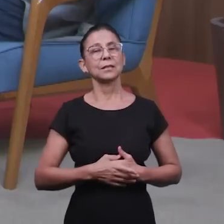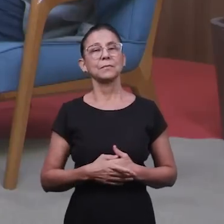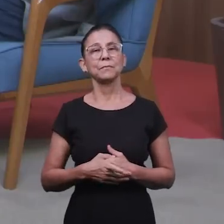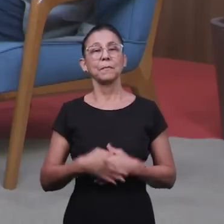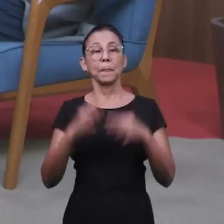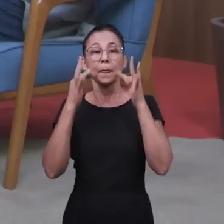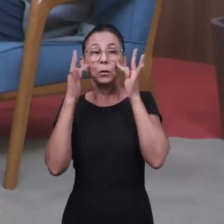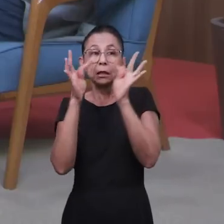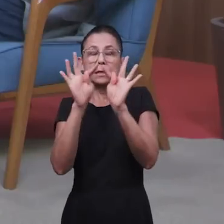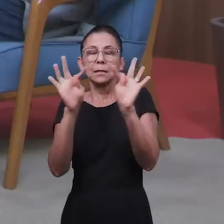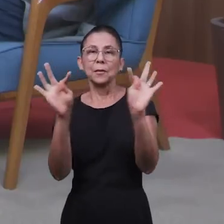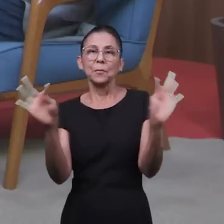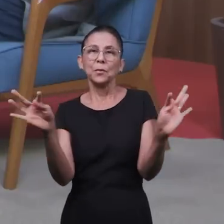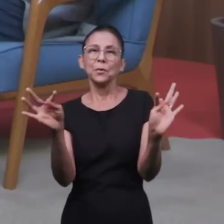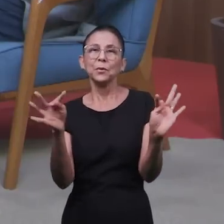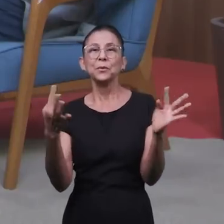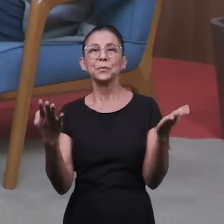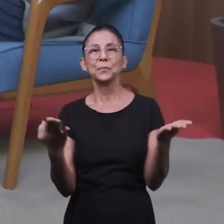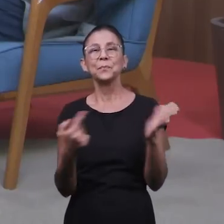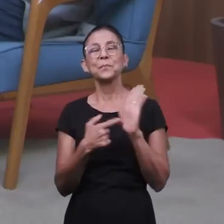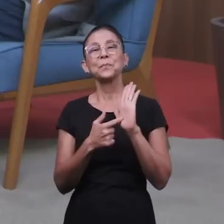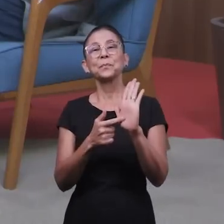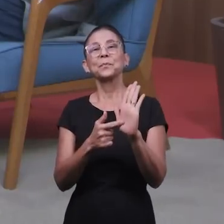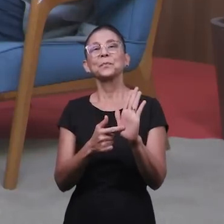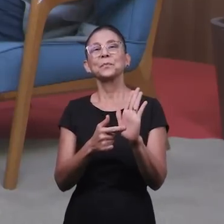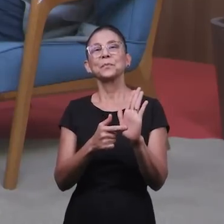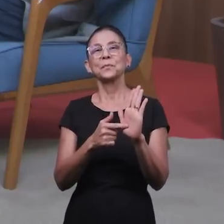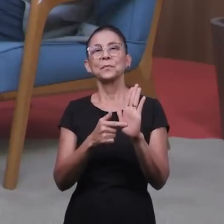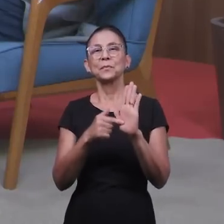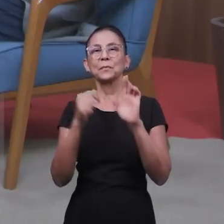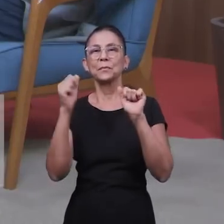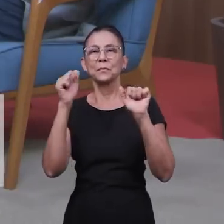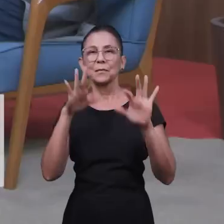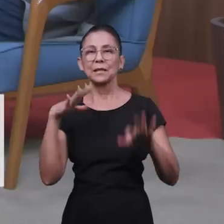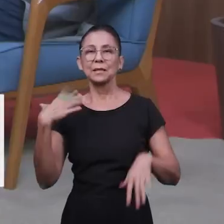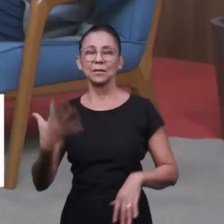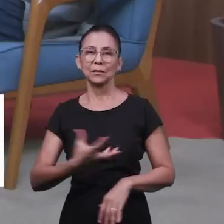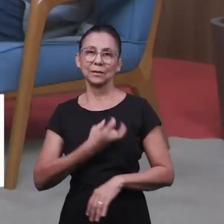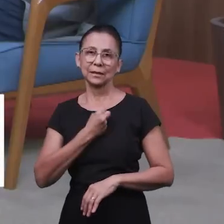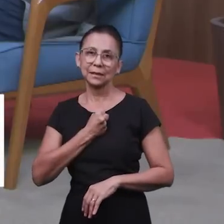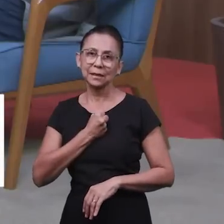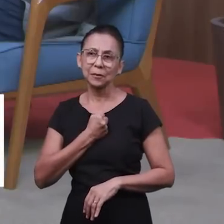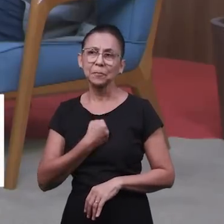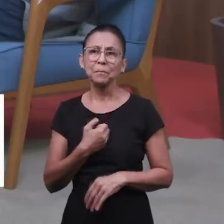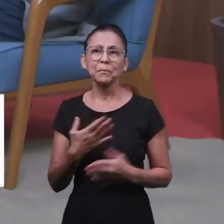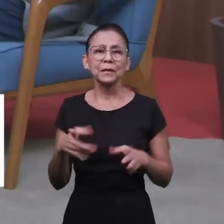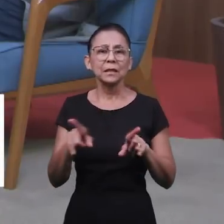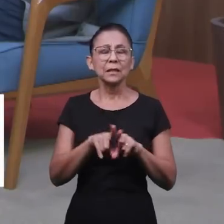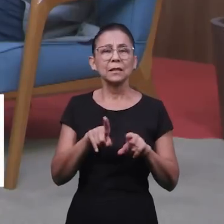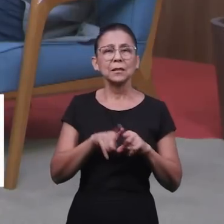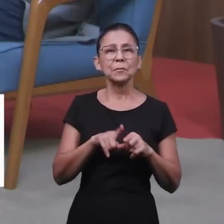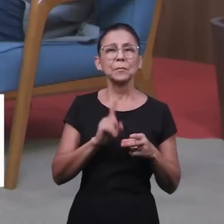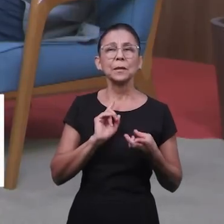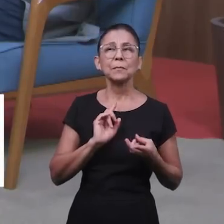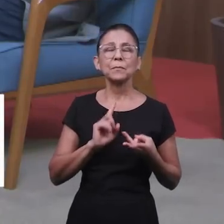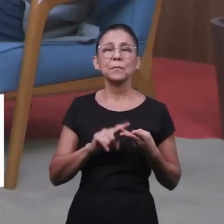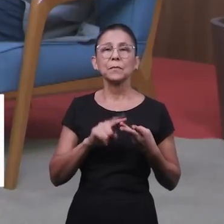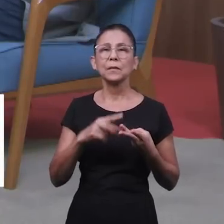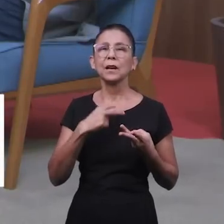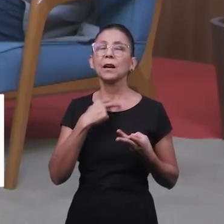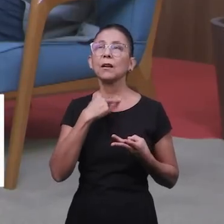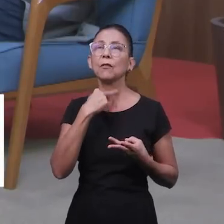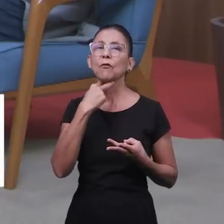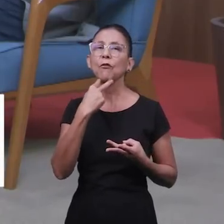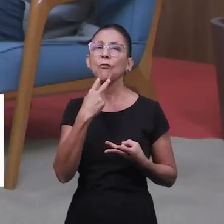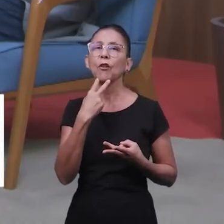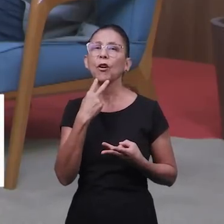ela reflete a bênção da salvação. A tua voz é doce. Por que que a voz da igreja